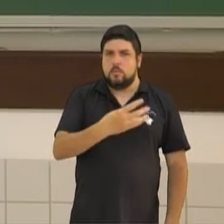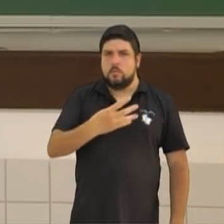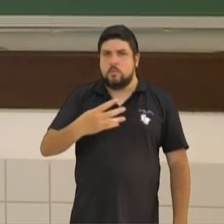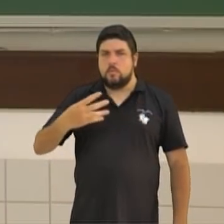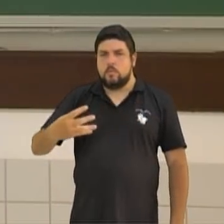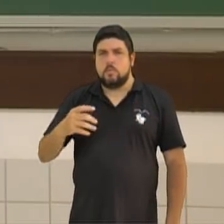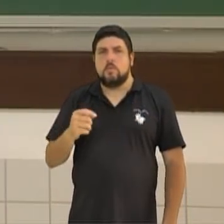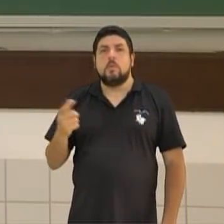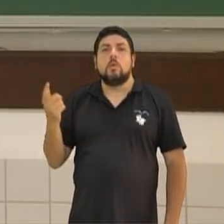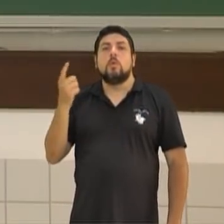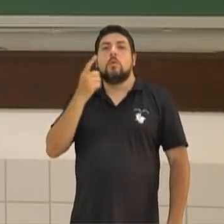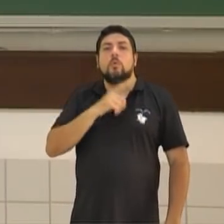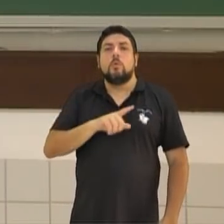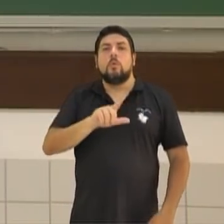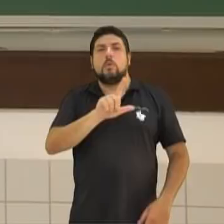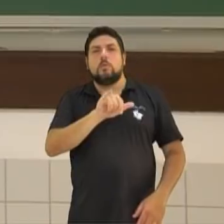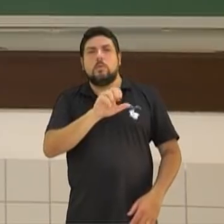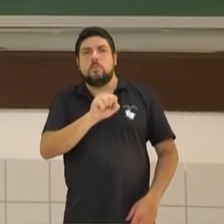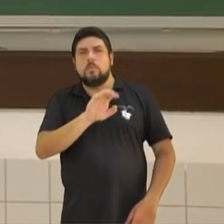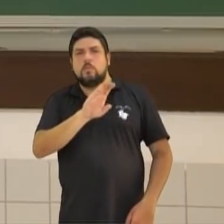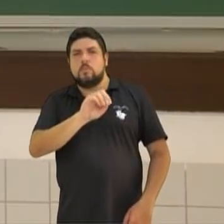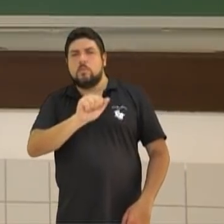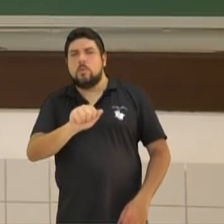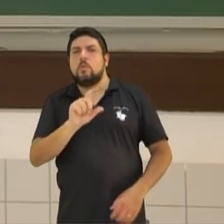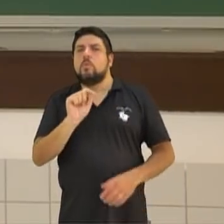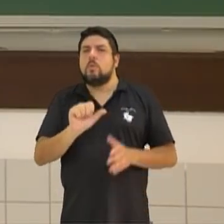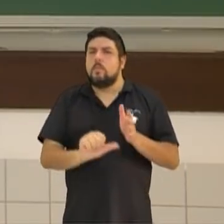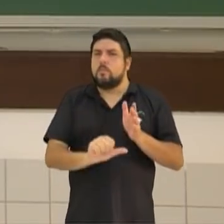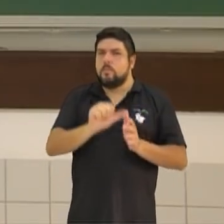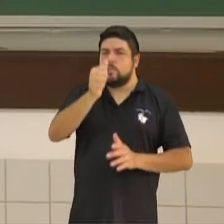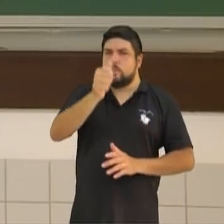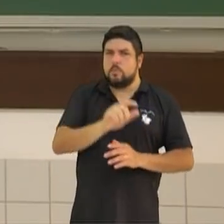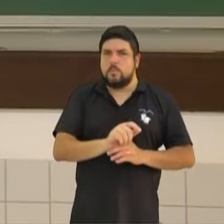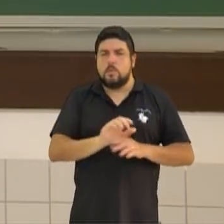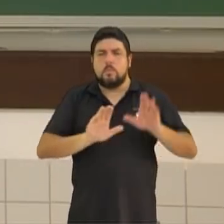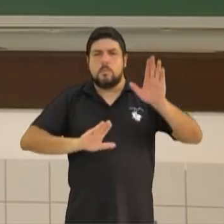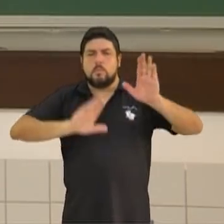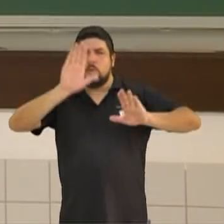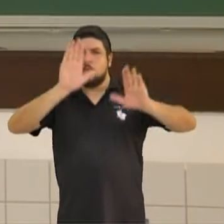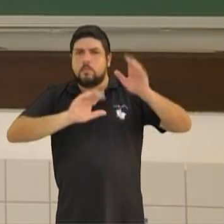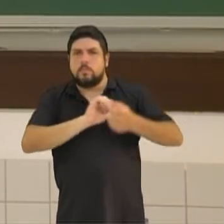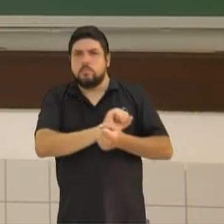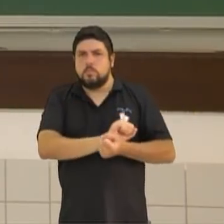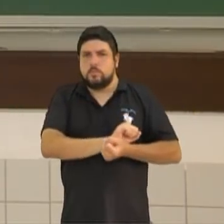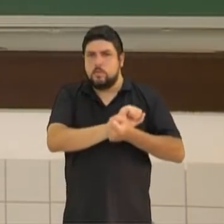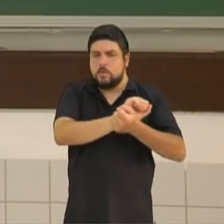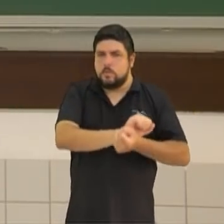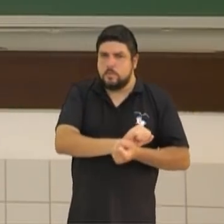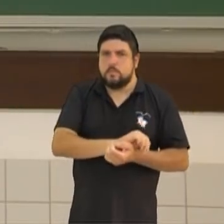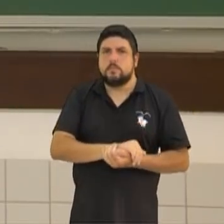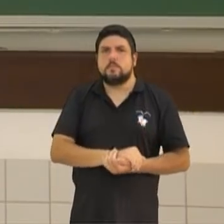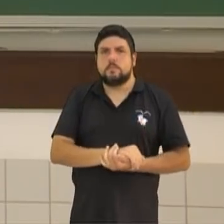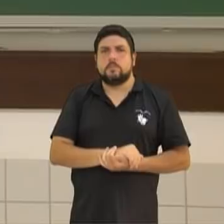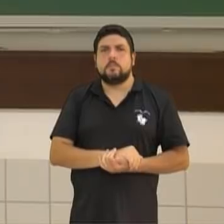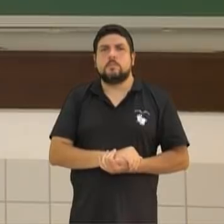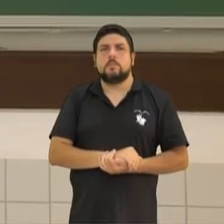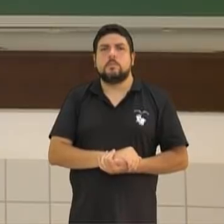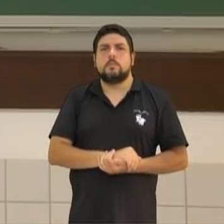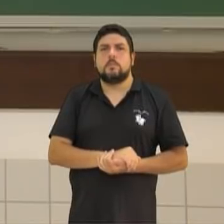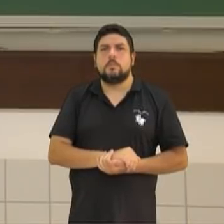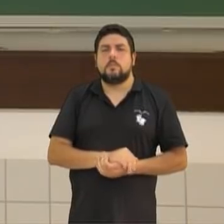quando ocorreu em Lisboa o primeiro leilão de escravos africanos. Justamente nesse mesmo ano.